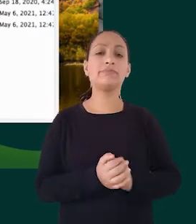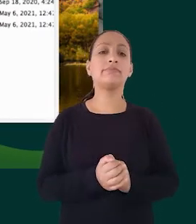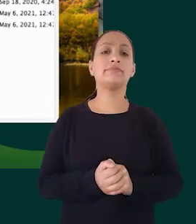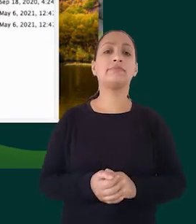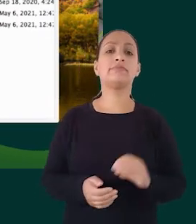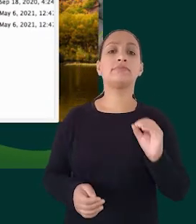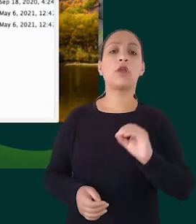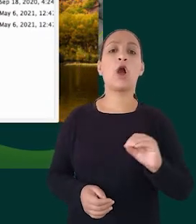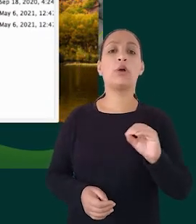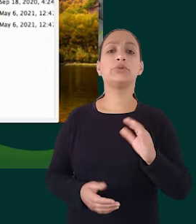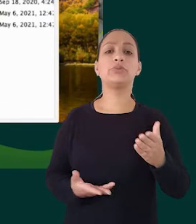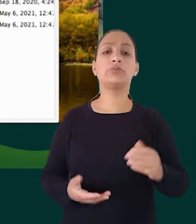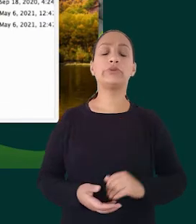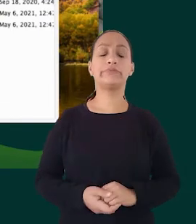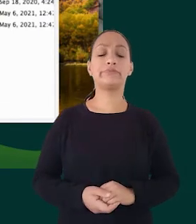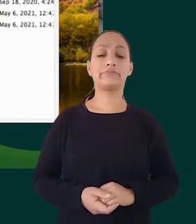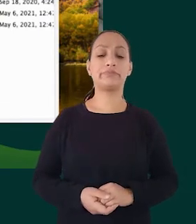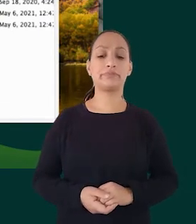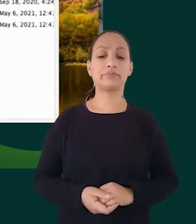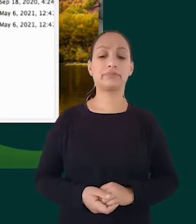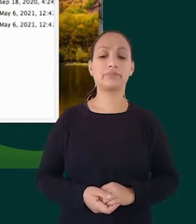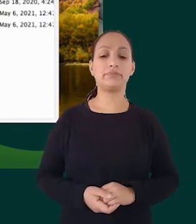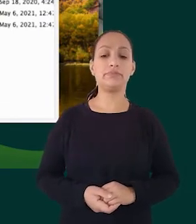Ótimo. Então,